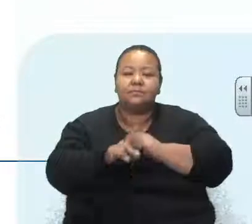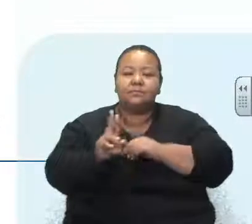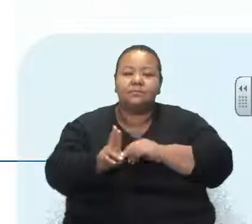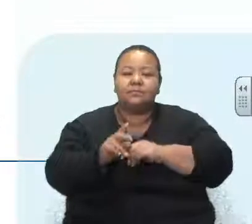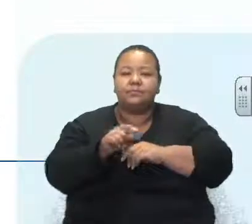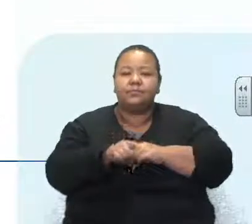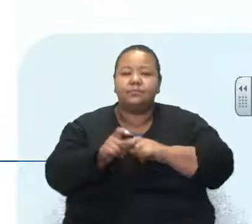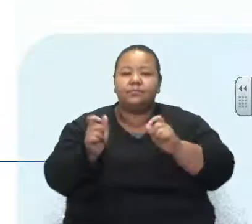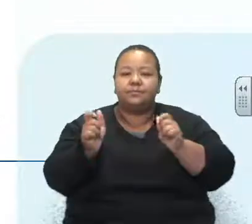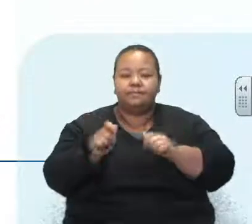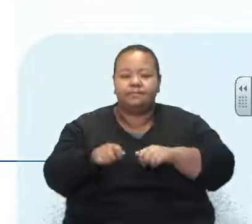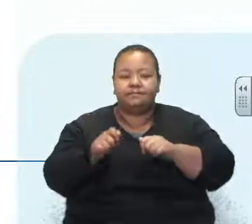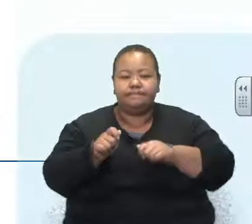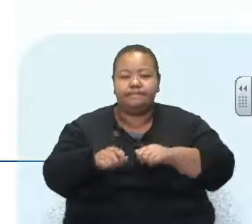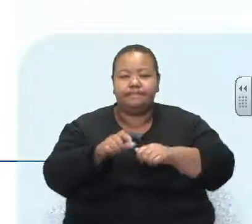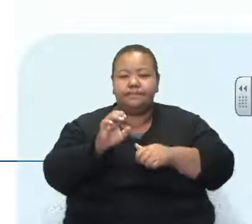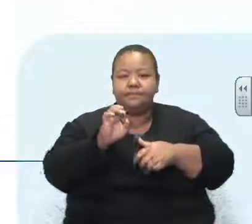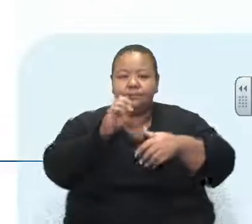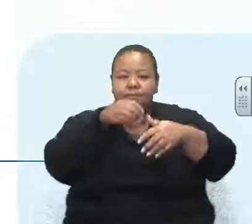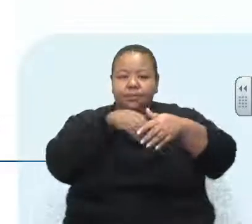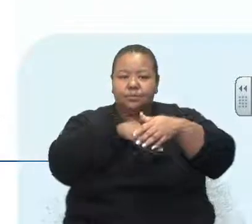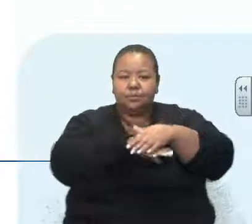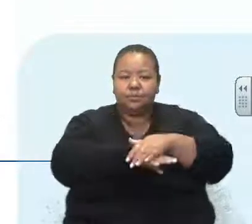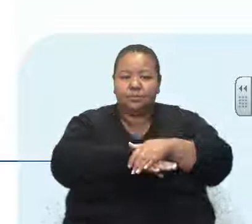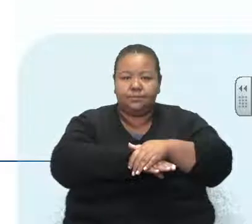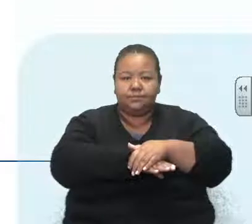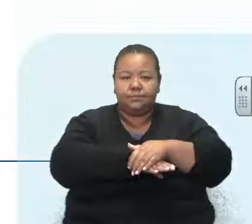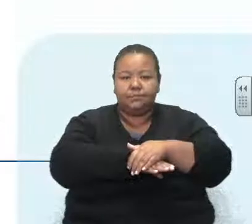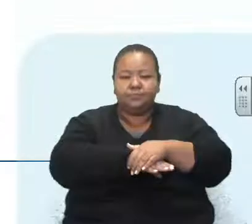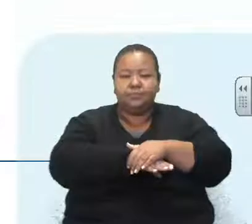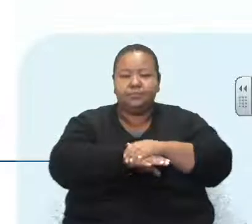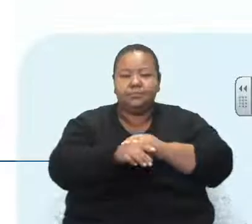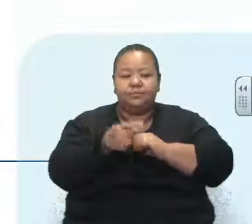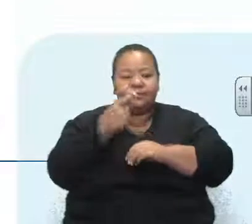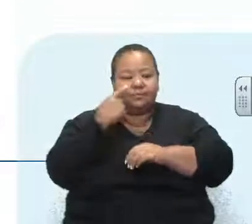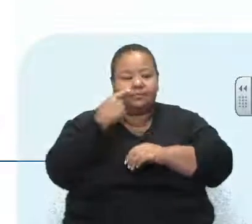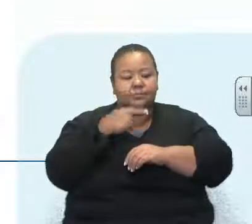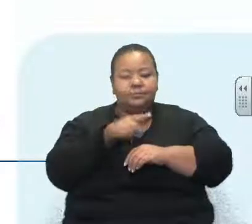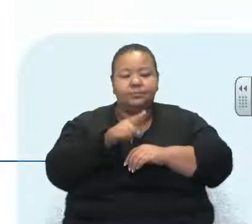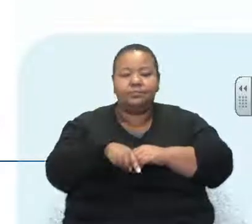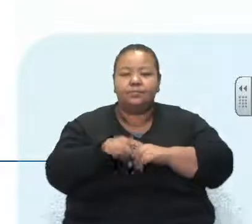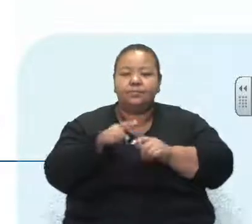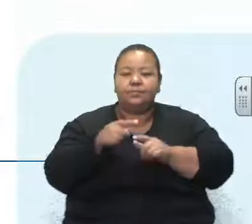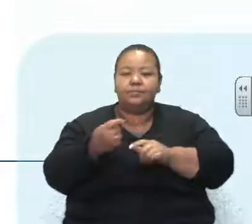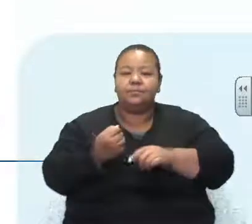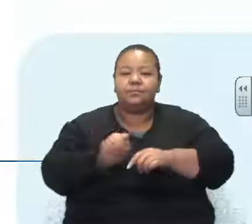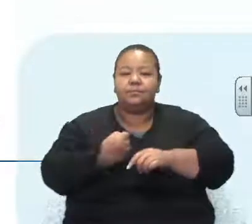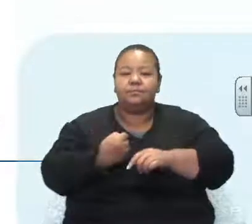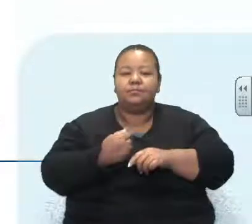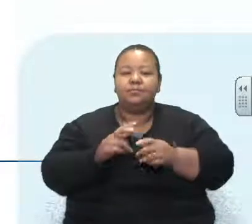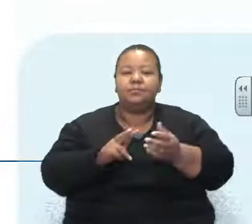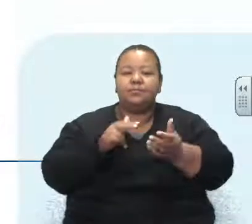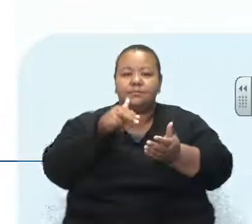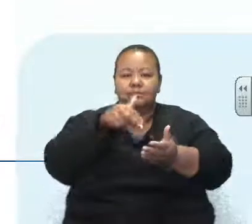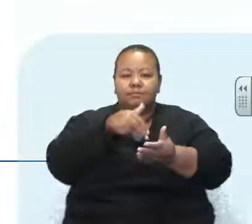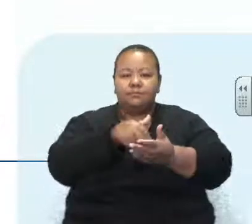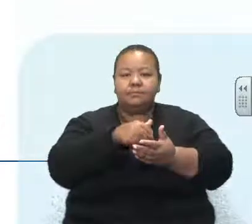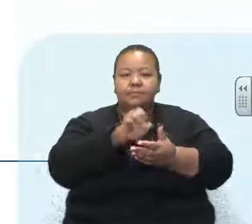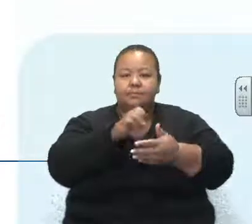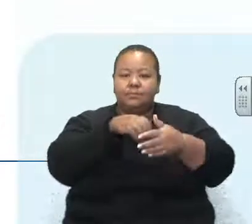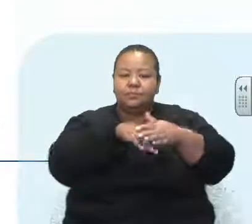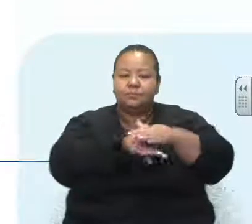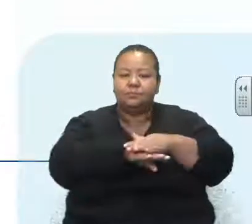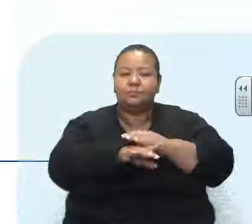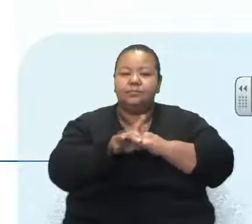da capacidade de estocagem. Então, eu vou medir o volume ou o número de posições de estocagens que eu